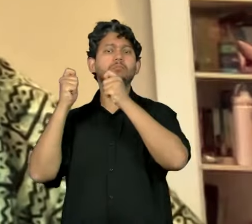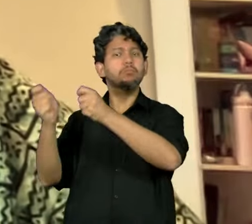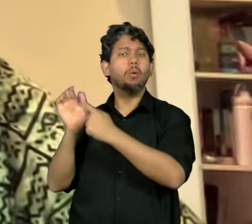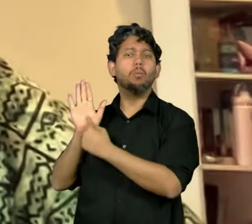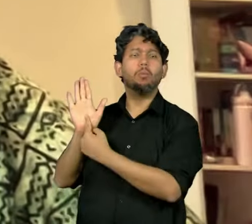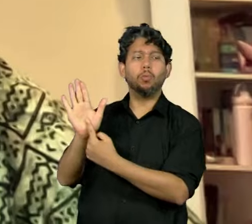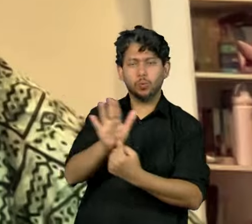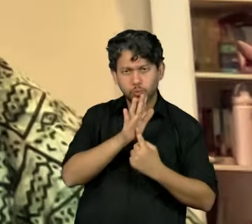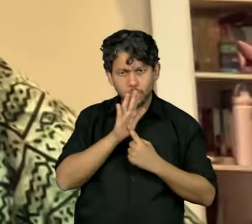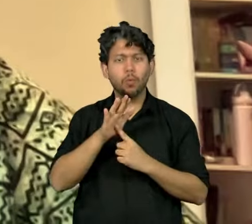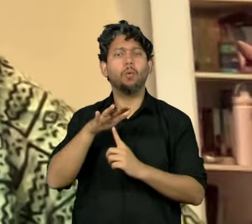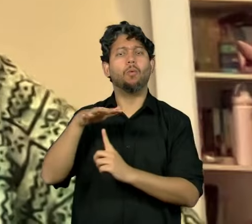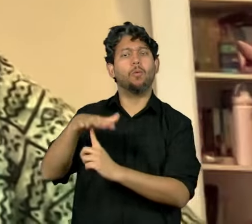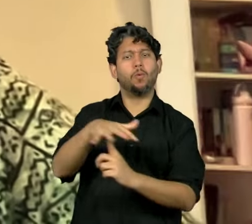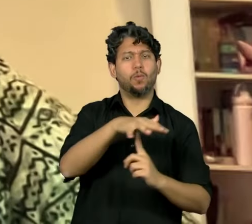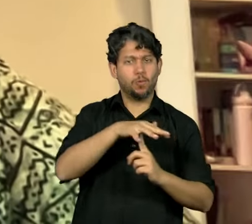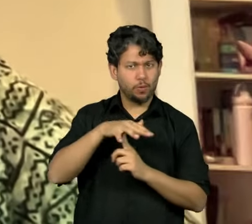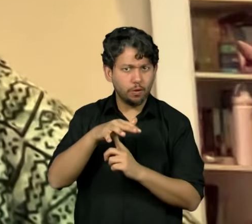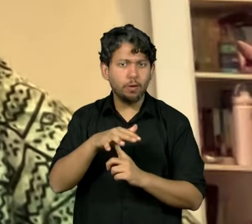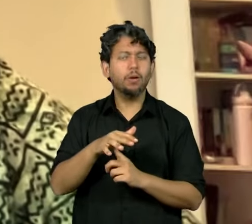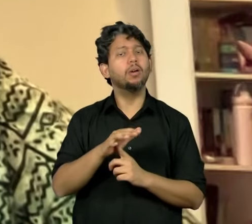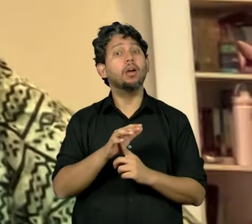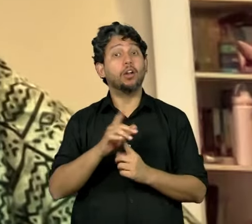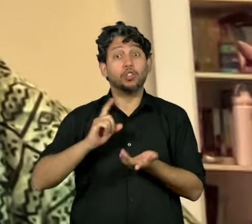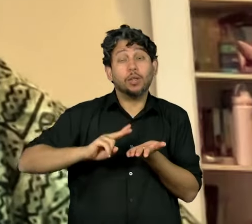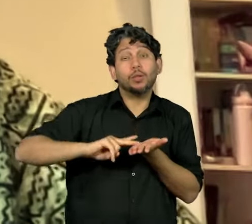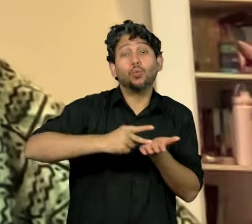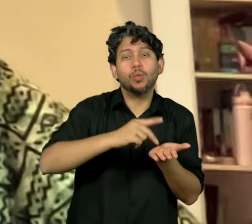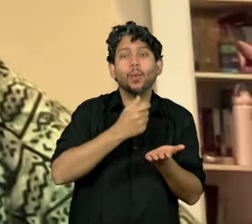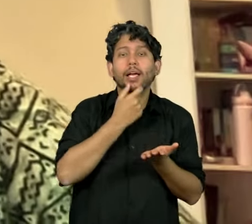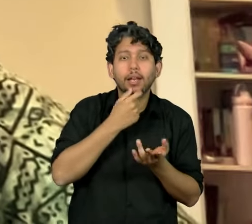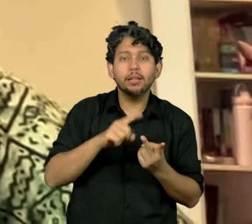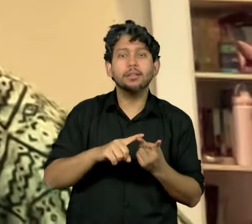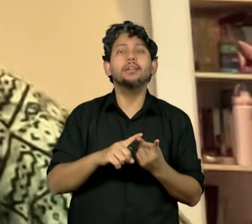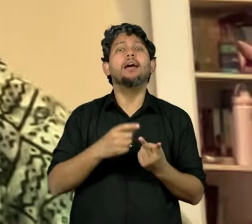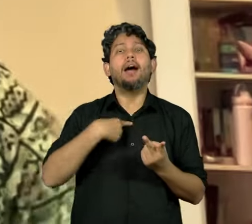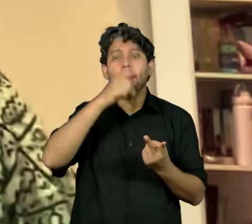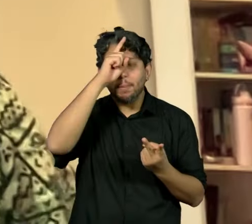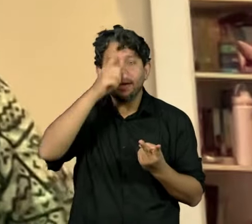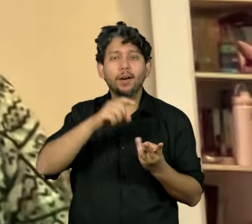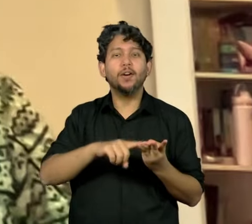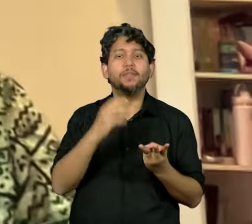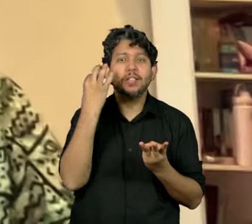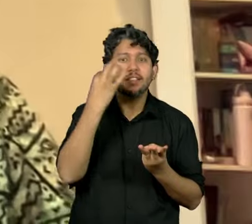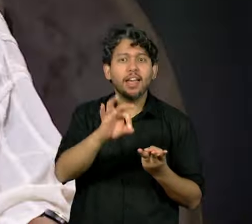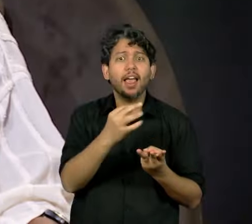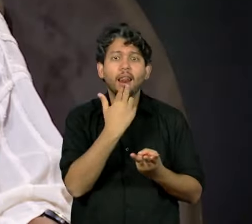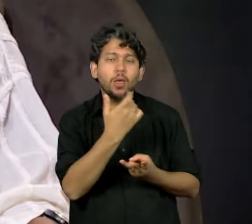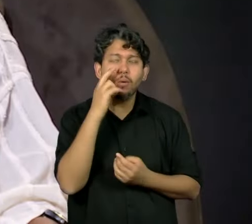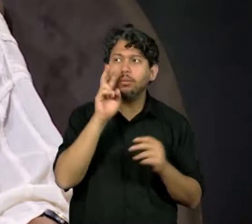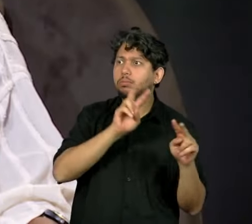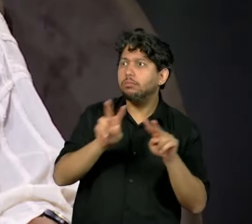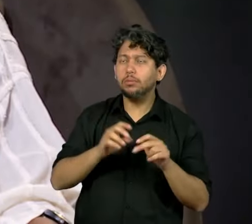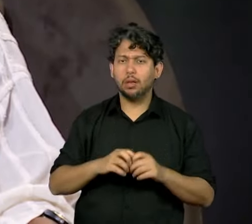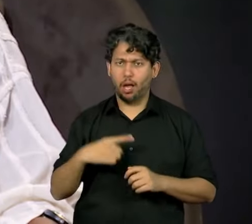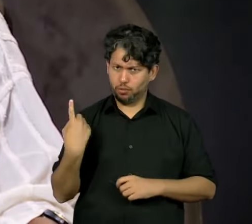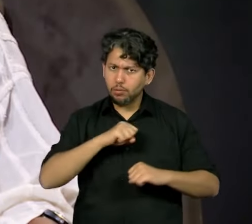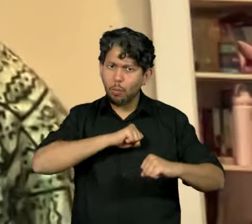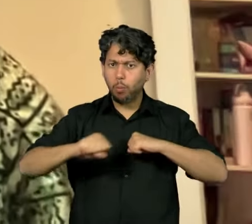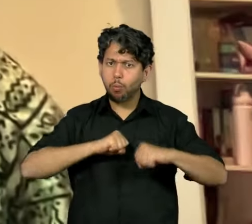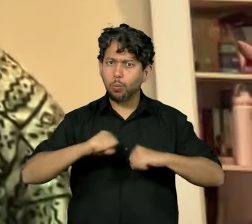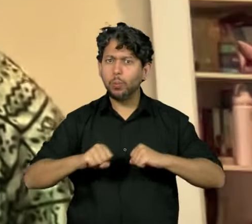de Frankfurt, traduzimos para o alemão e para o inglês e para o francês, fizemos um certo barulho naquela época,